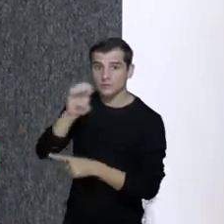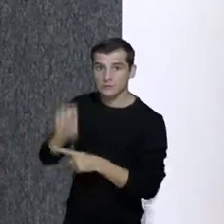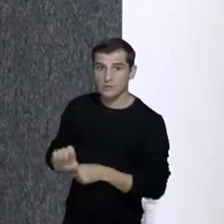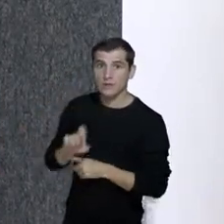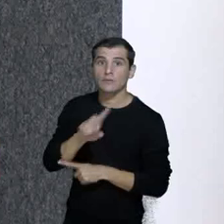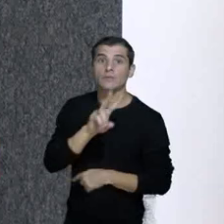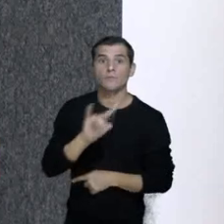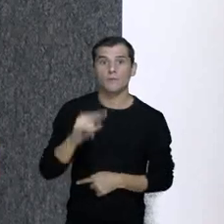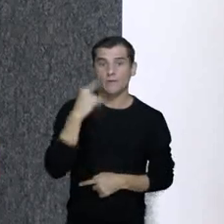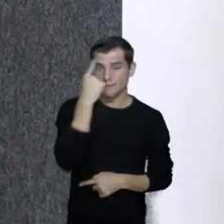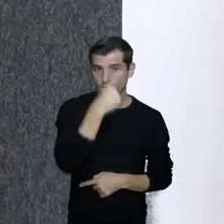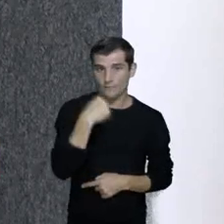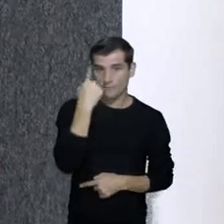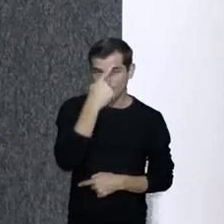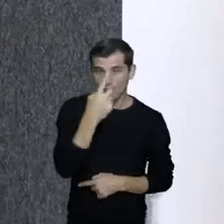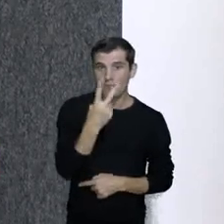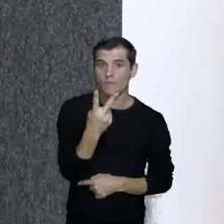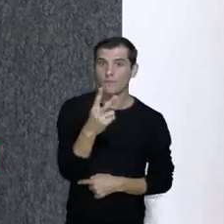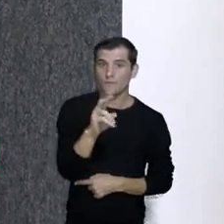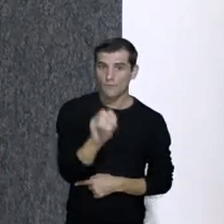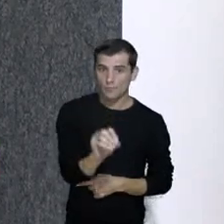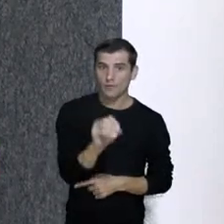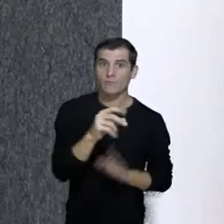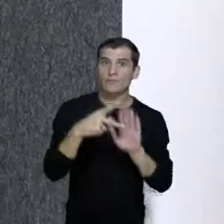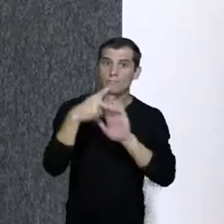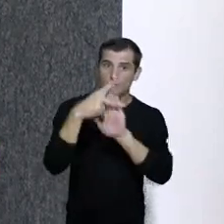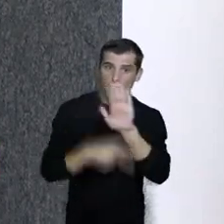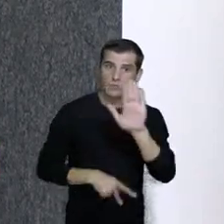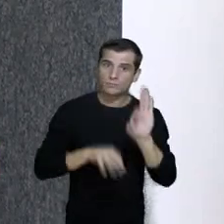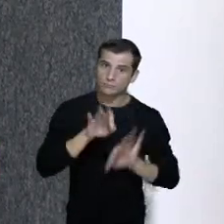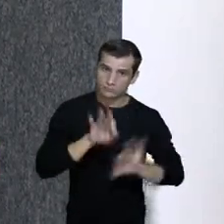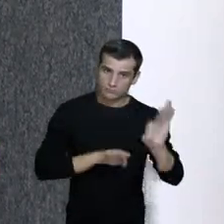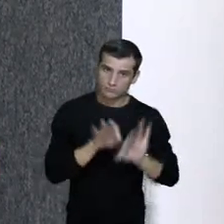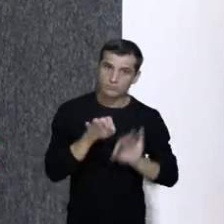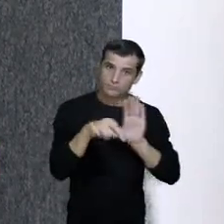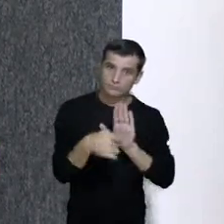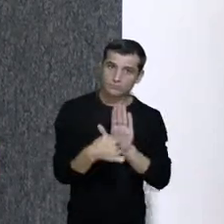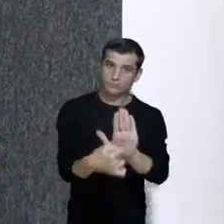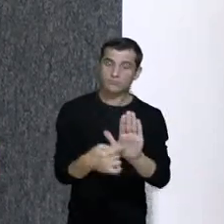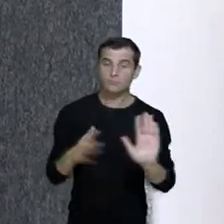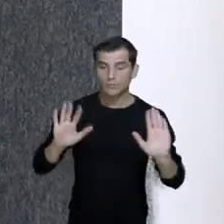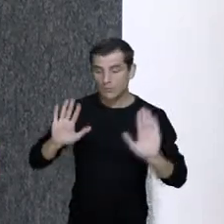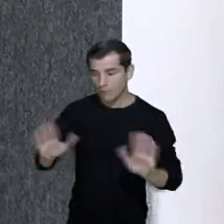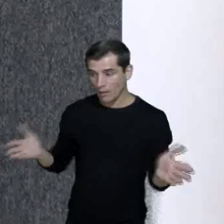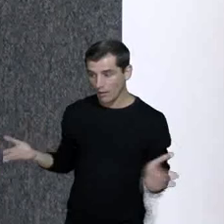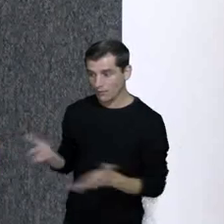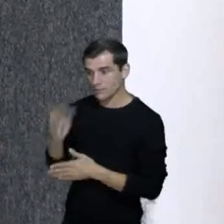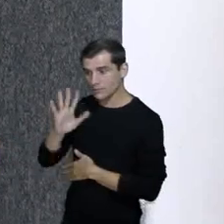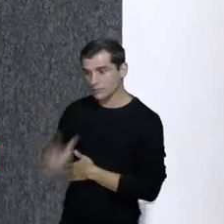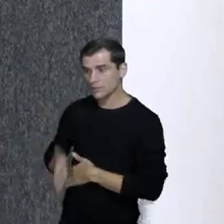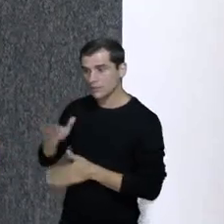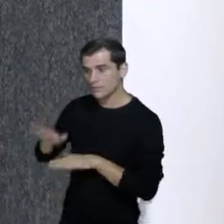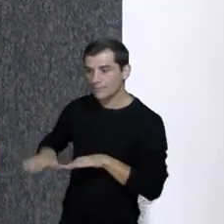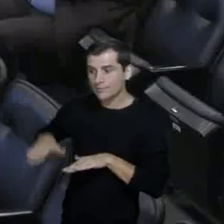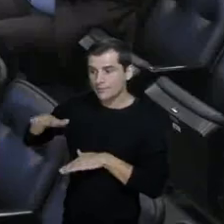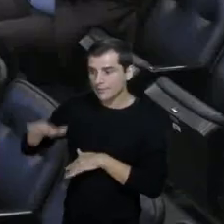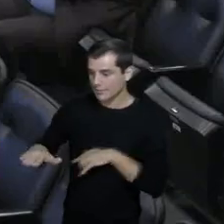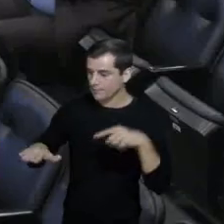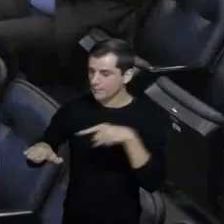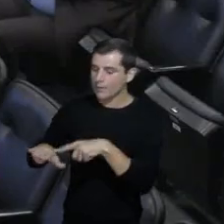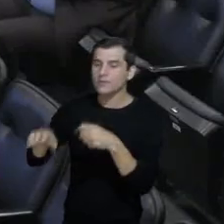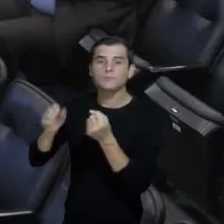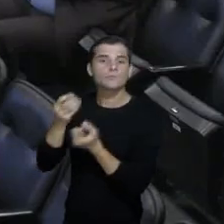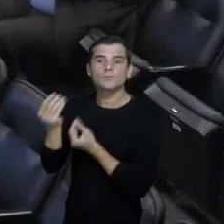vai ser um projeto muito mais elaborado mas aqui já tá a nossa semente desse projeto educativo de capacitar não só